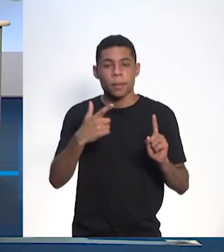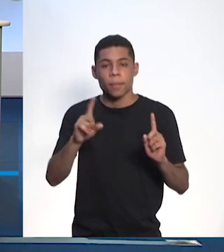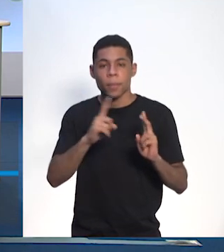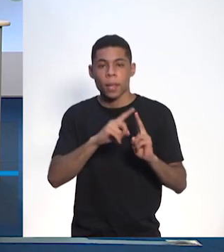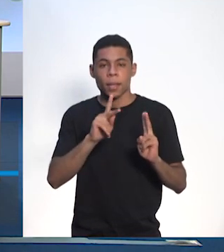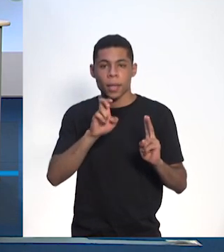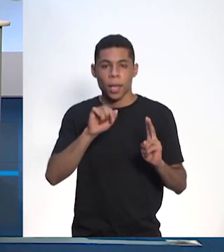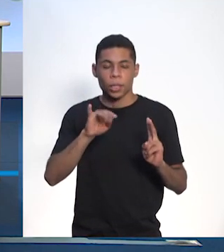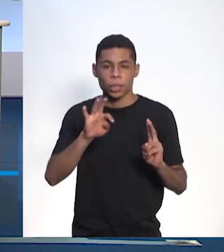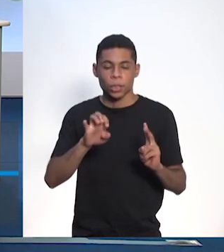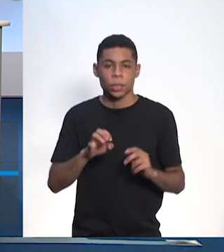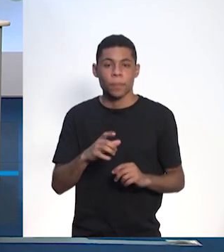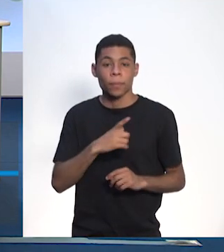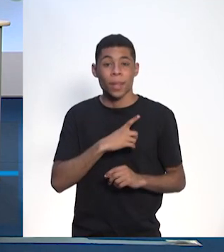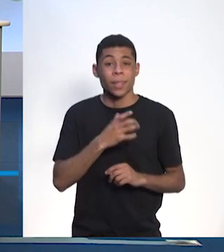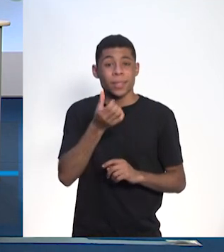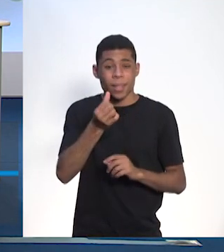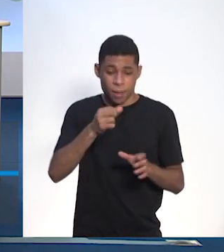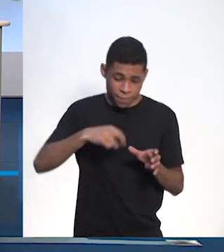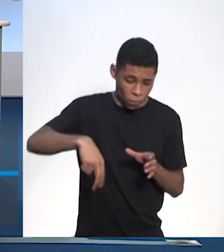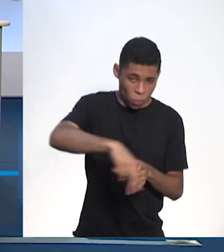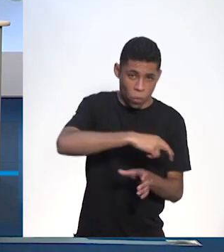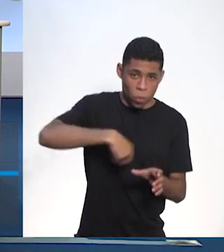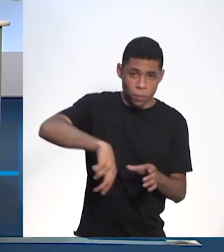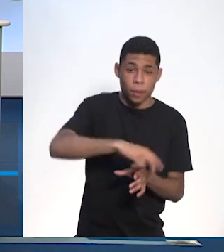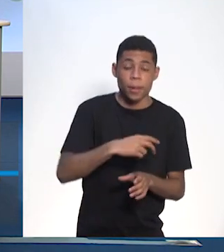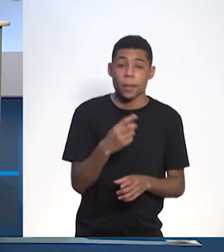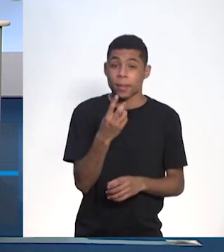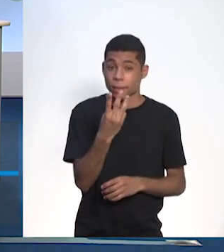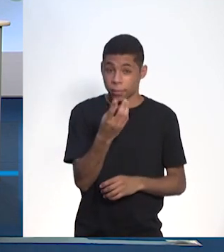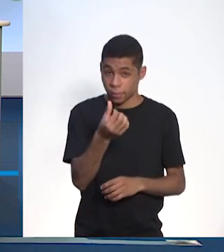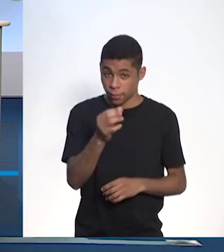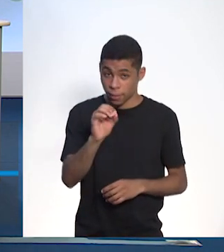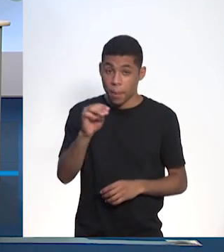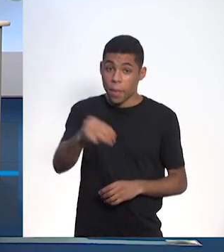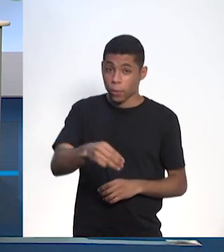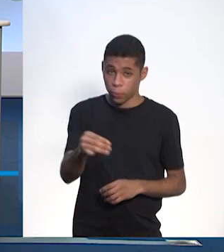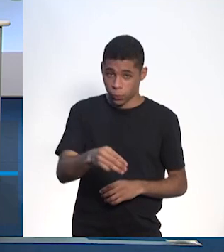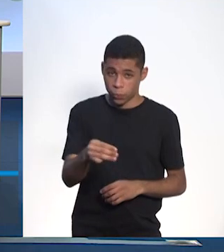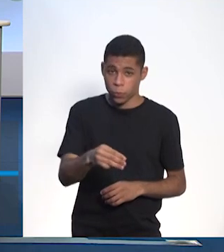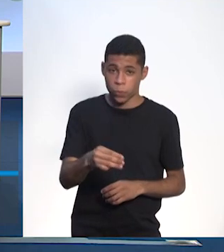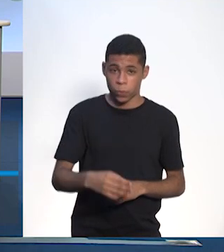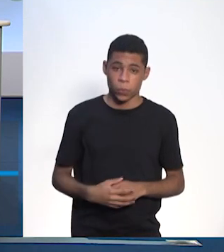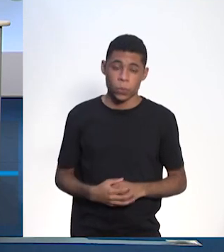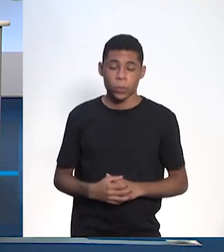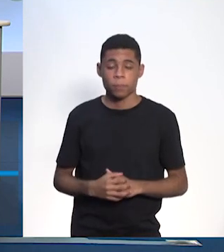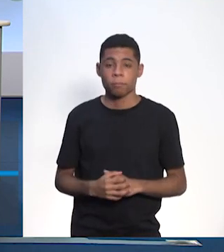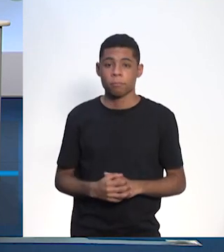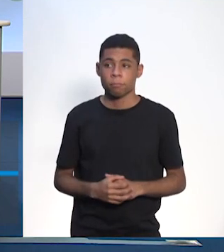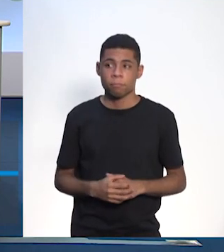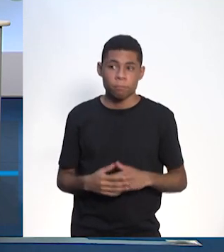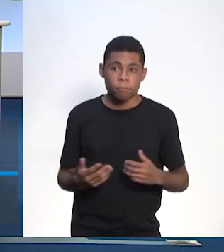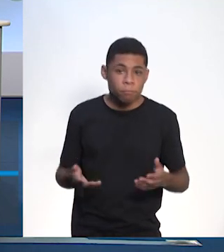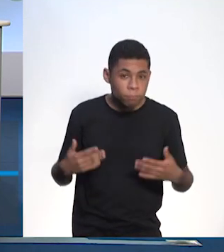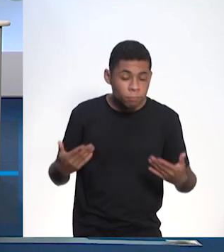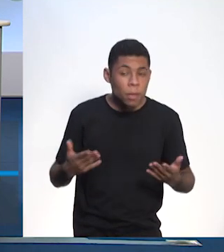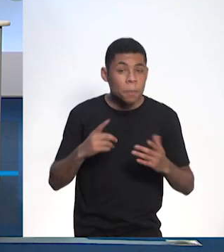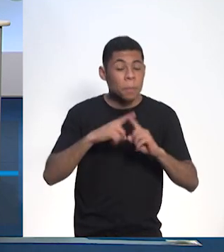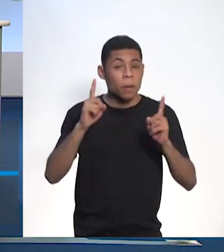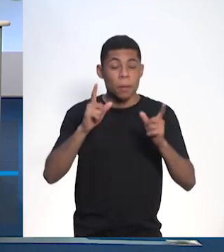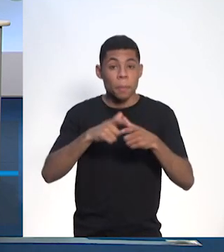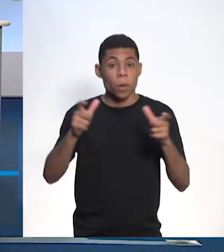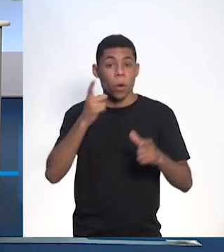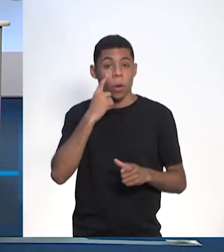eles colocaram assim, ó, 6 voltas, 360 metros. E aí? Mas a maioria... Ah,